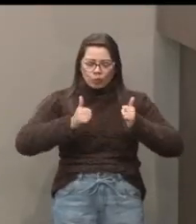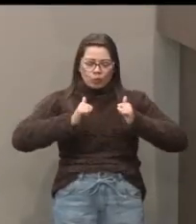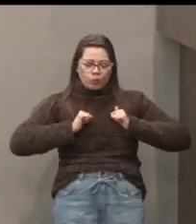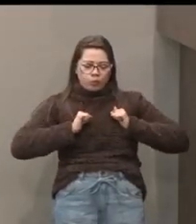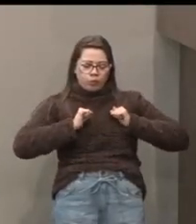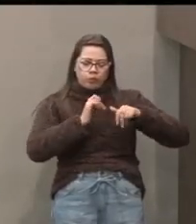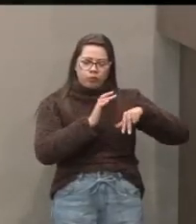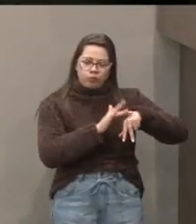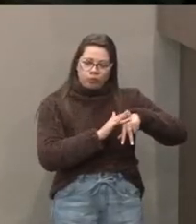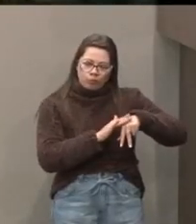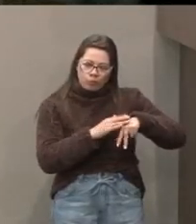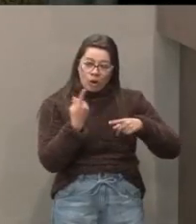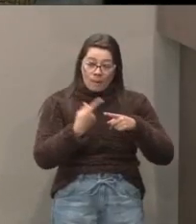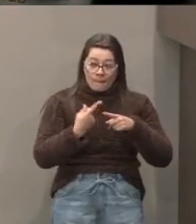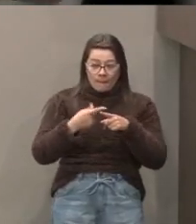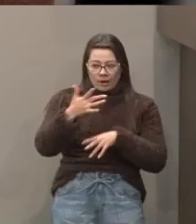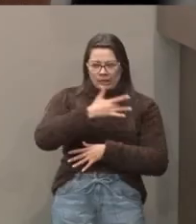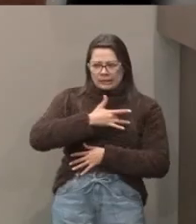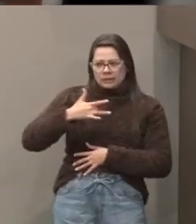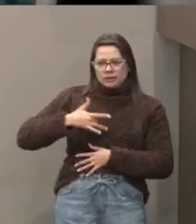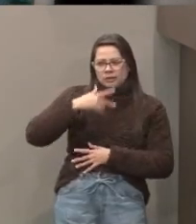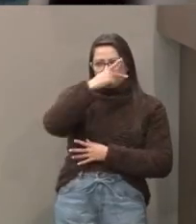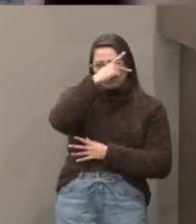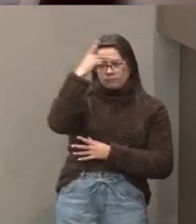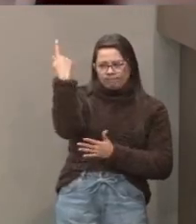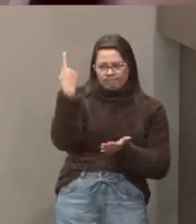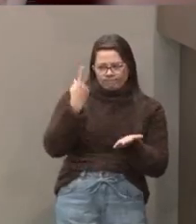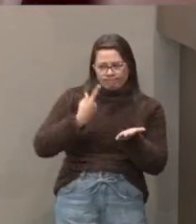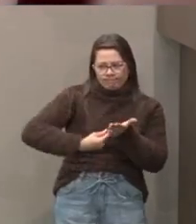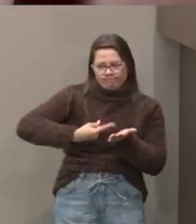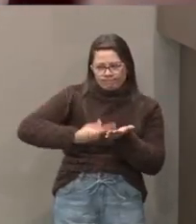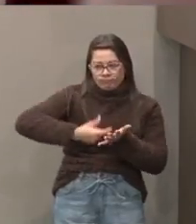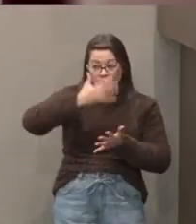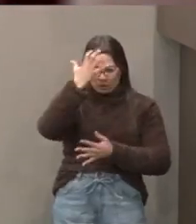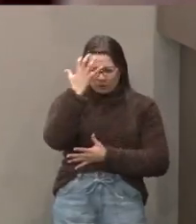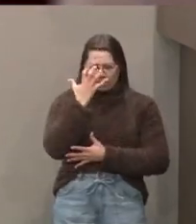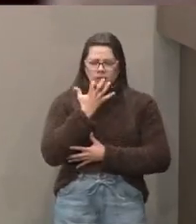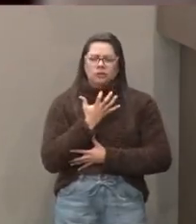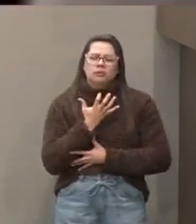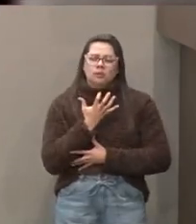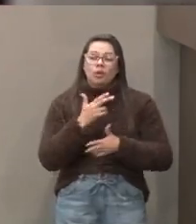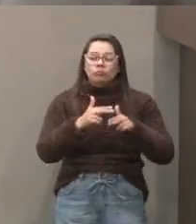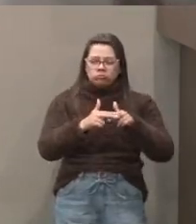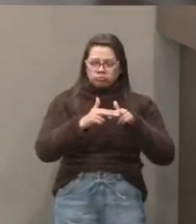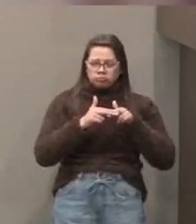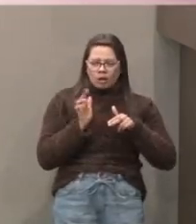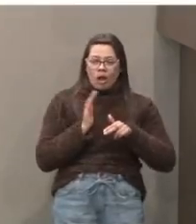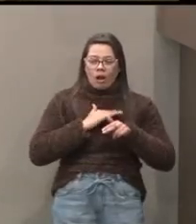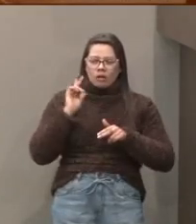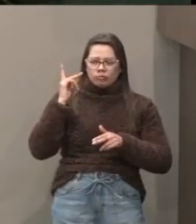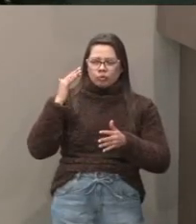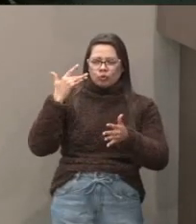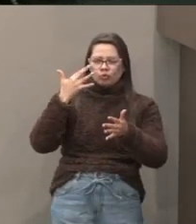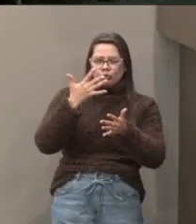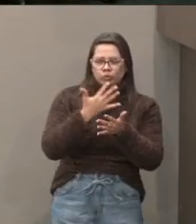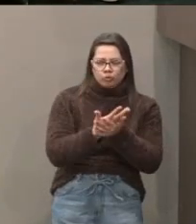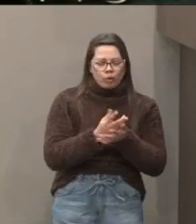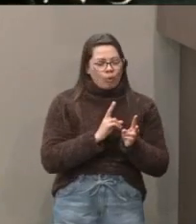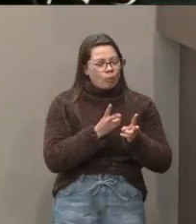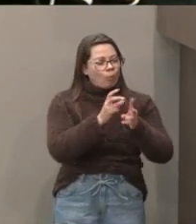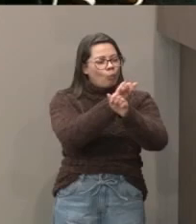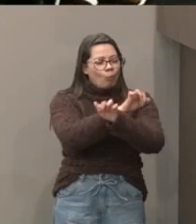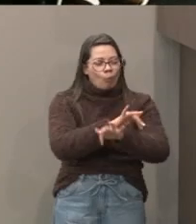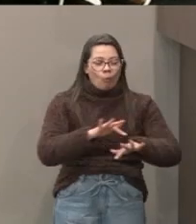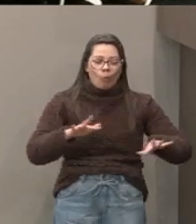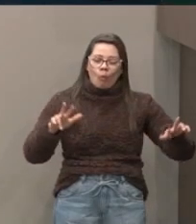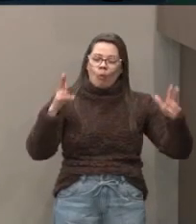pacientes. Porque a saúde das pessoas é um compromisso muito sério. Por isso, nossa história evoluiu naturalmente